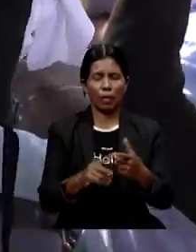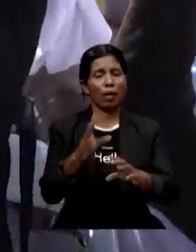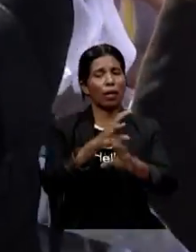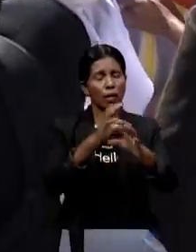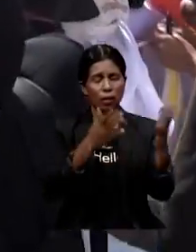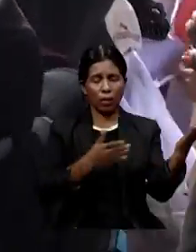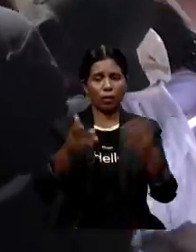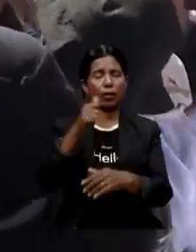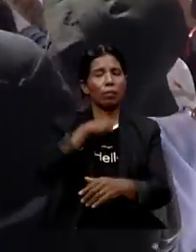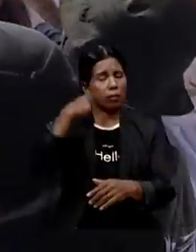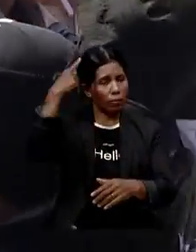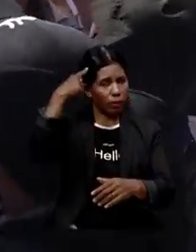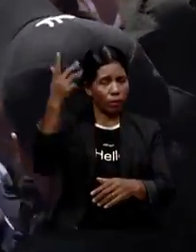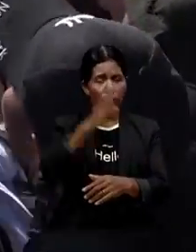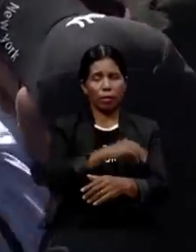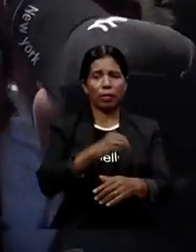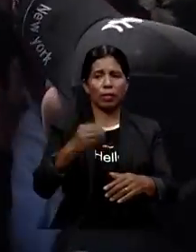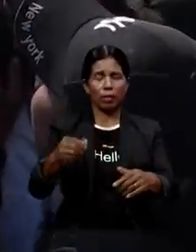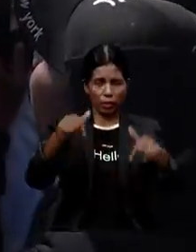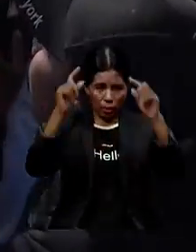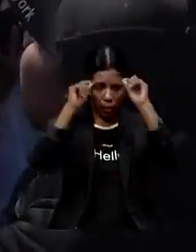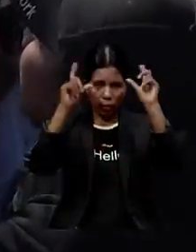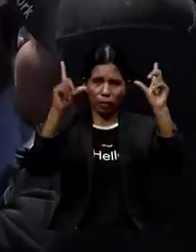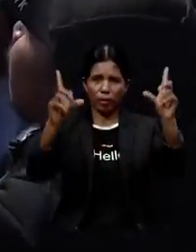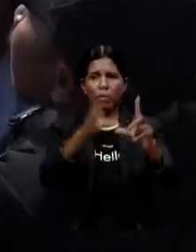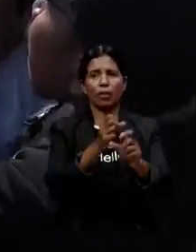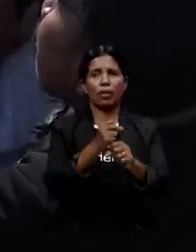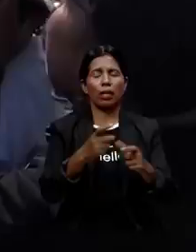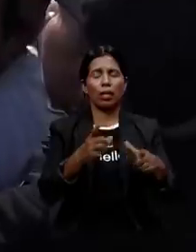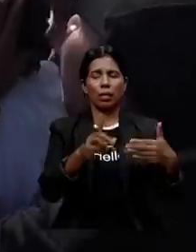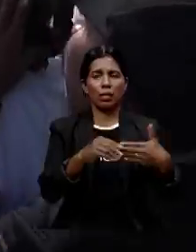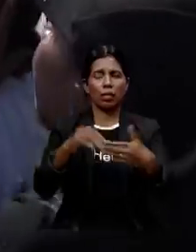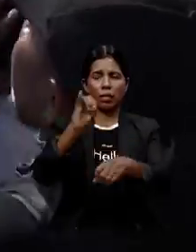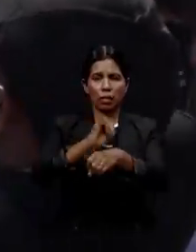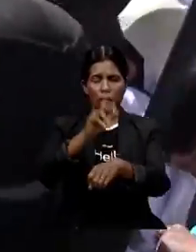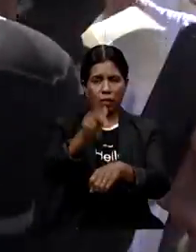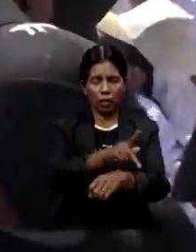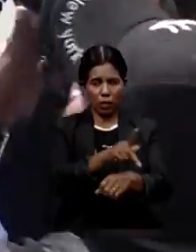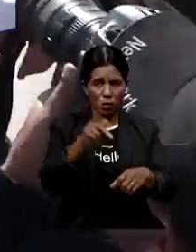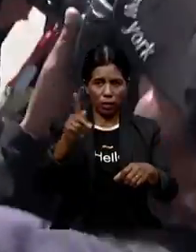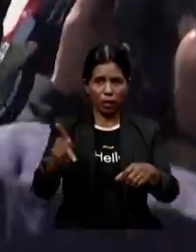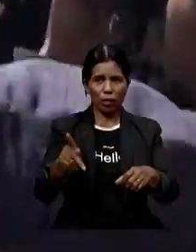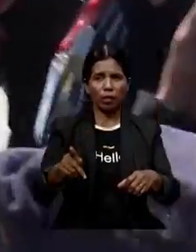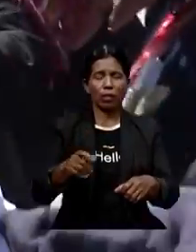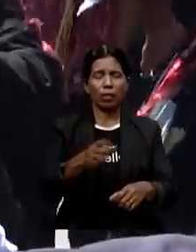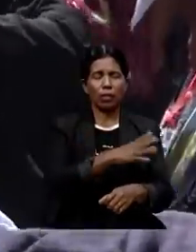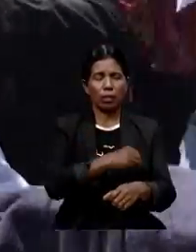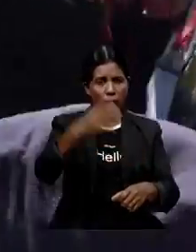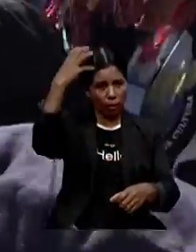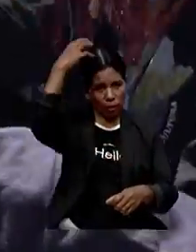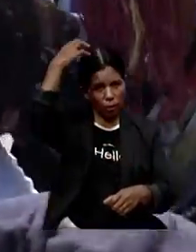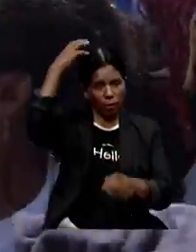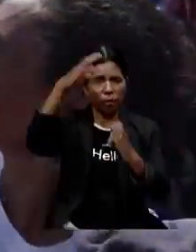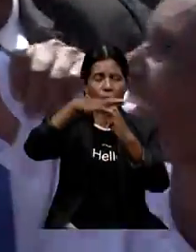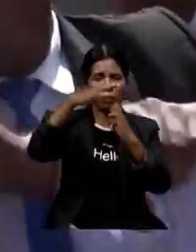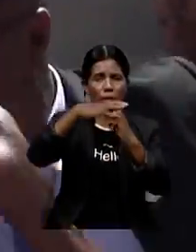Betula, Sua Santidade Papa Francisco, durante Timor-Leste, ao líder máximo Igreja Católica Romana, né, Nia Chapéu, Casolideu,